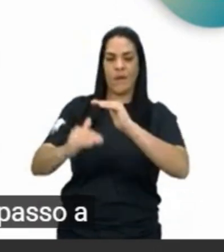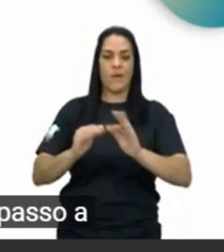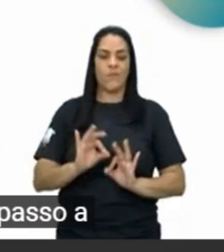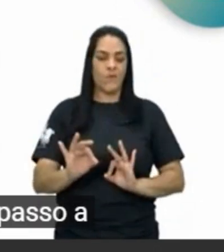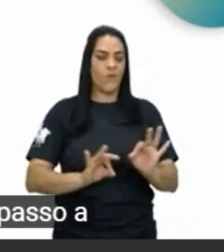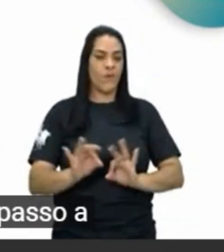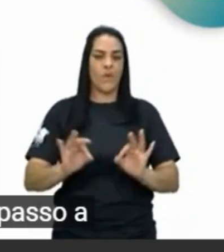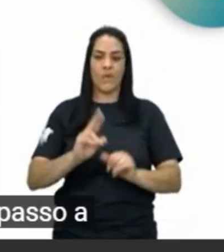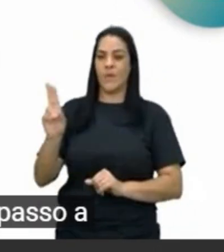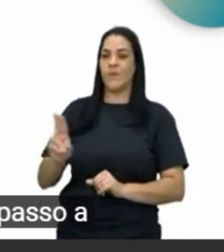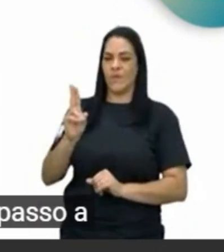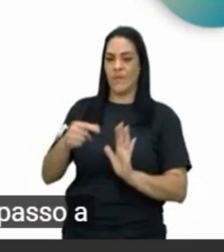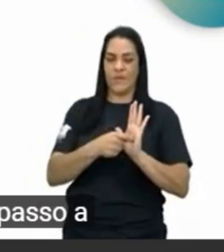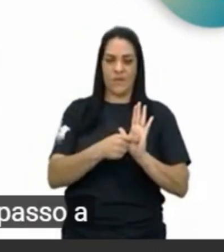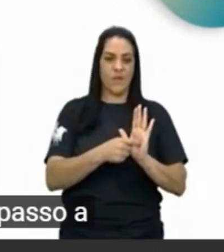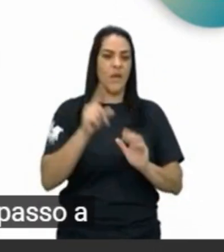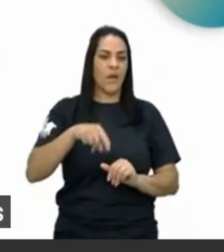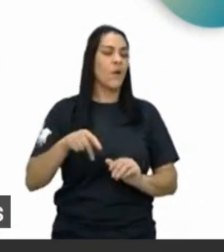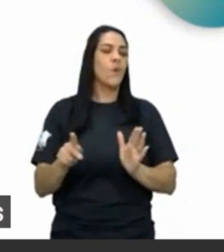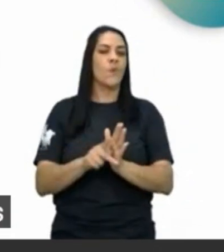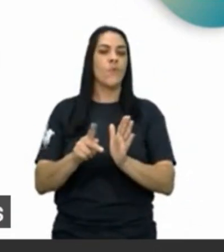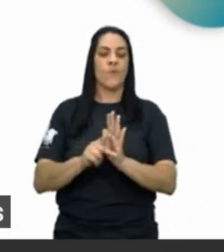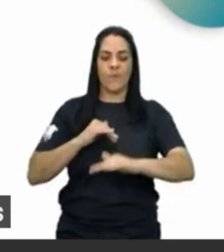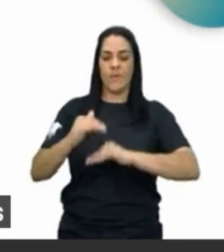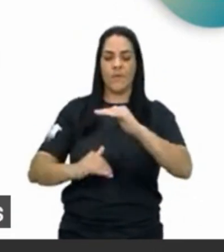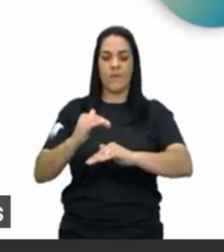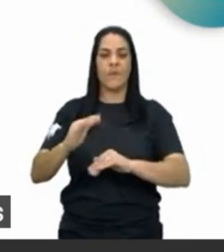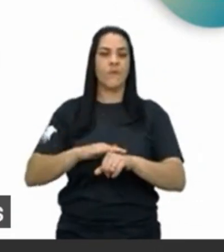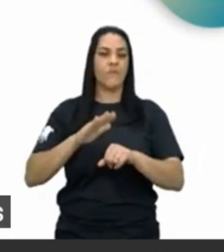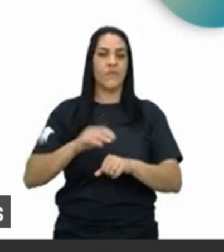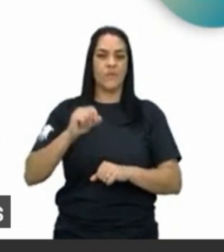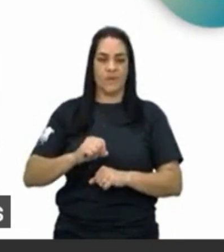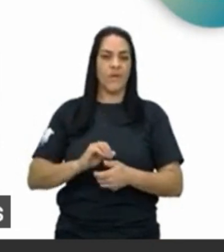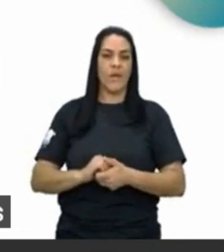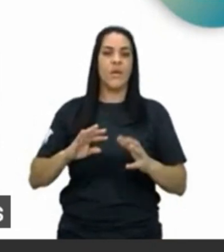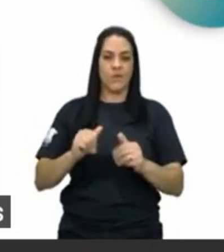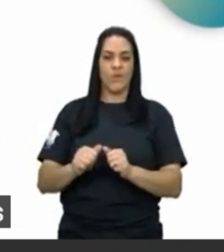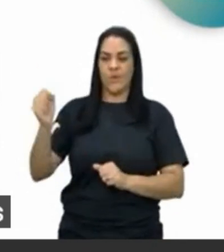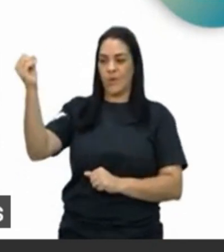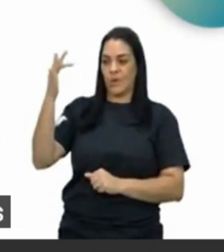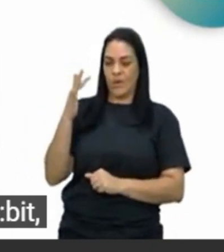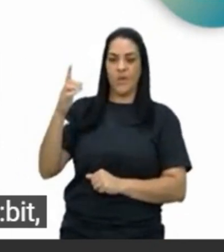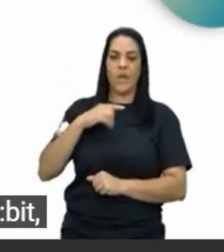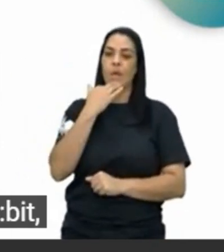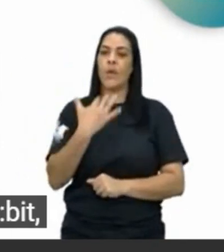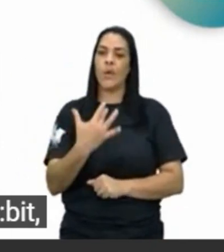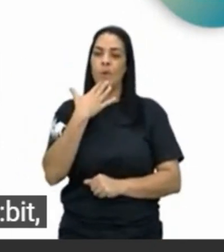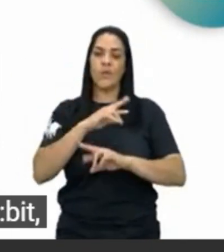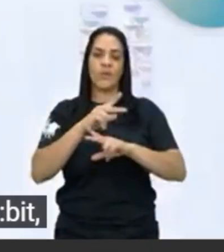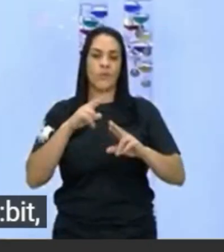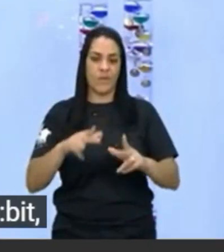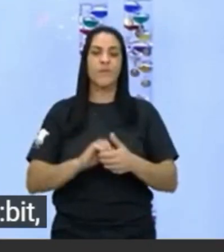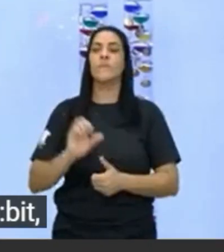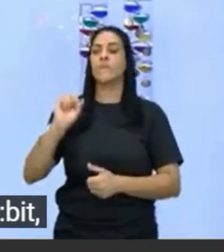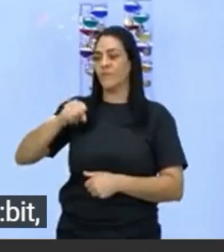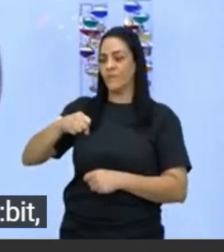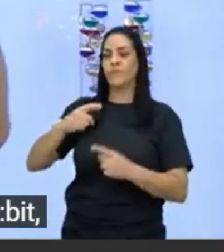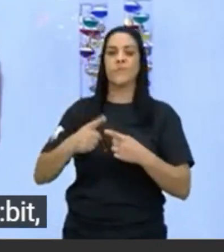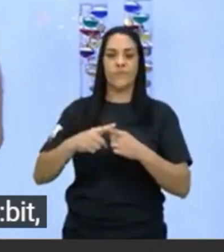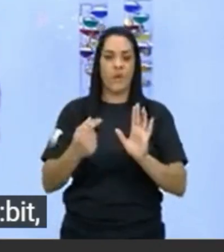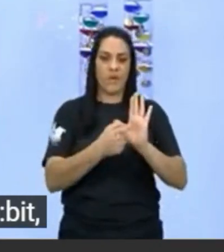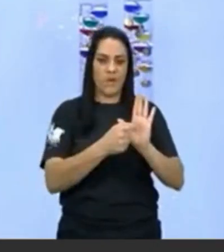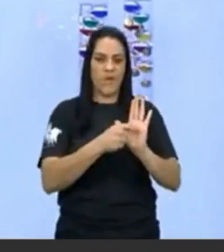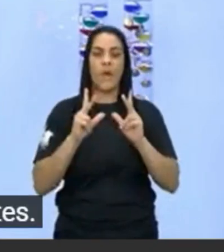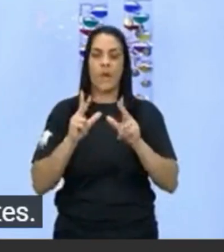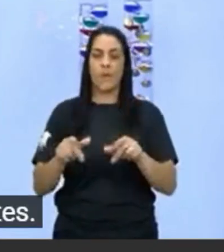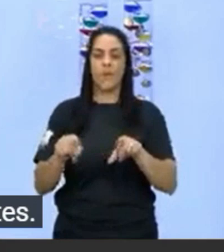passo de uma programação utilizando a Shield. E esse passo a passo, ele vai acender os LEDs da Shield em cores diferentes. Sim, porque a Shield,